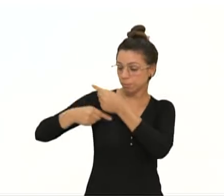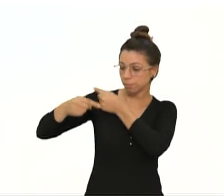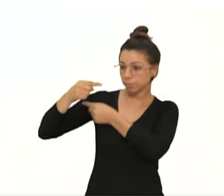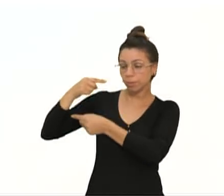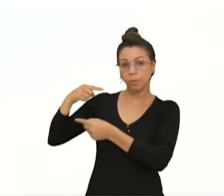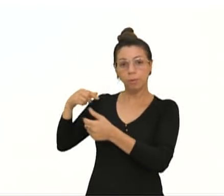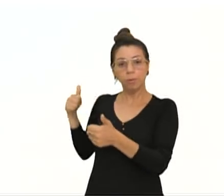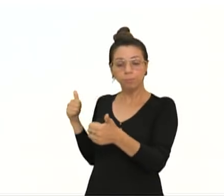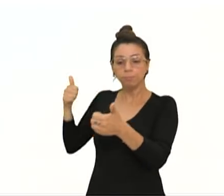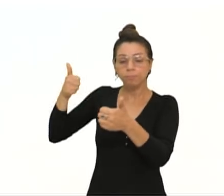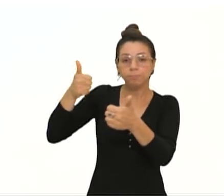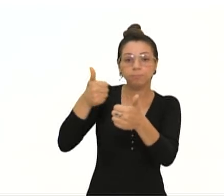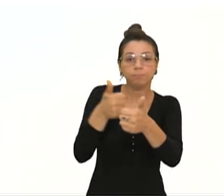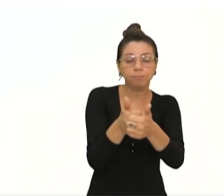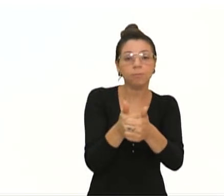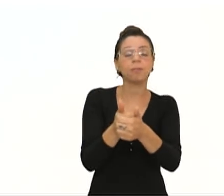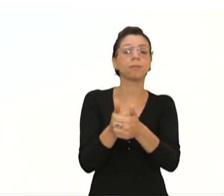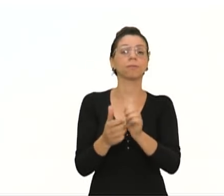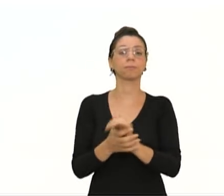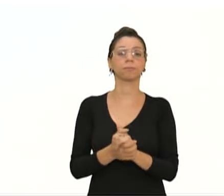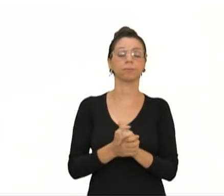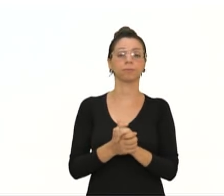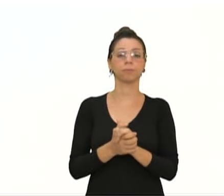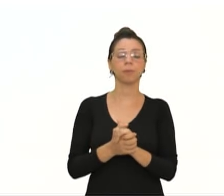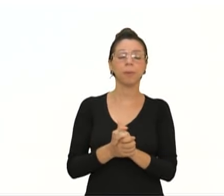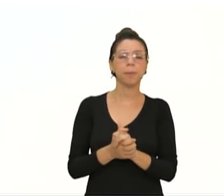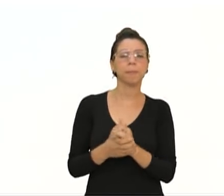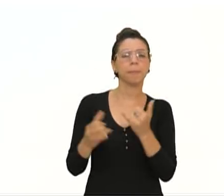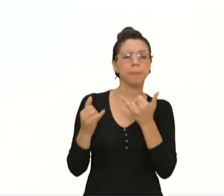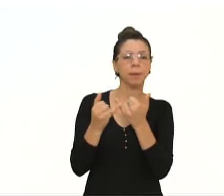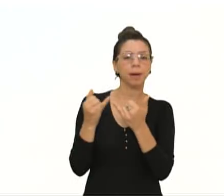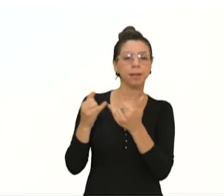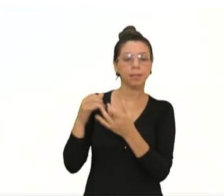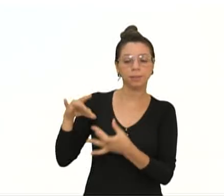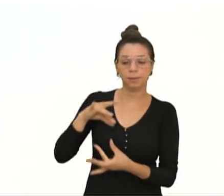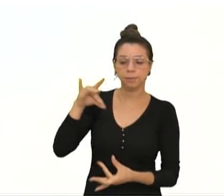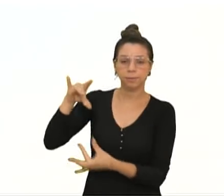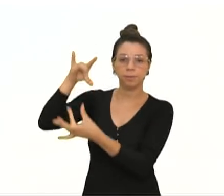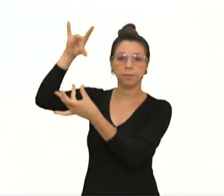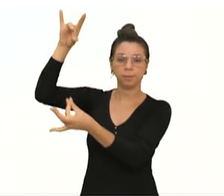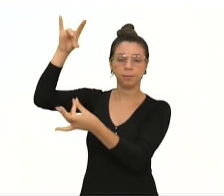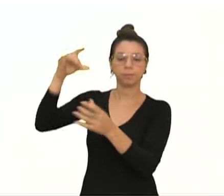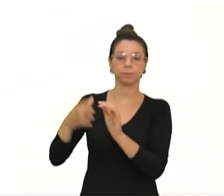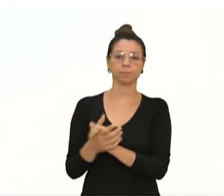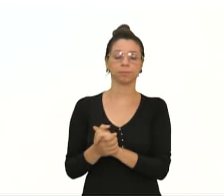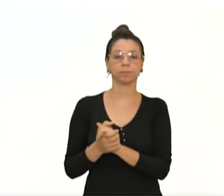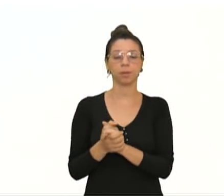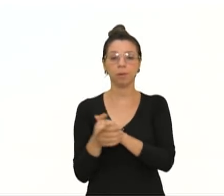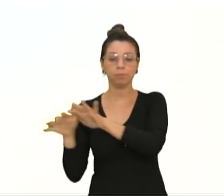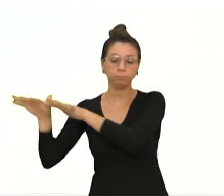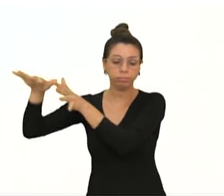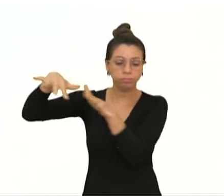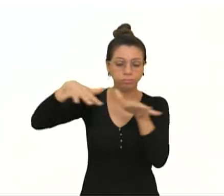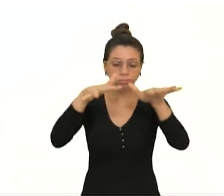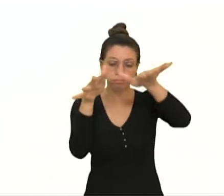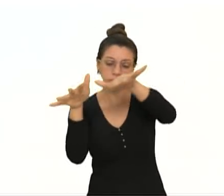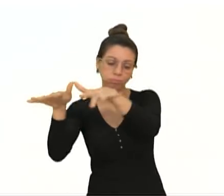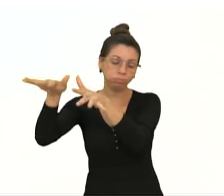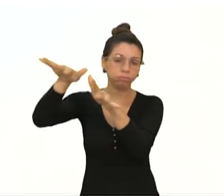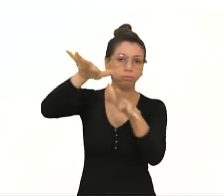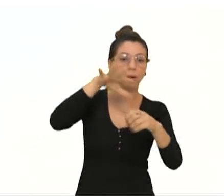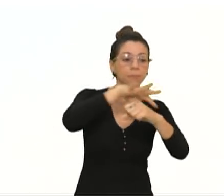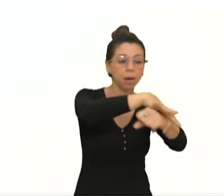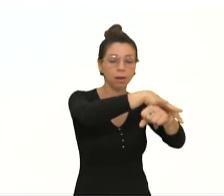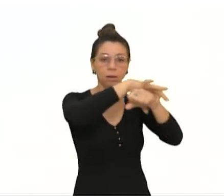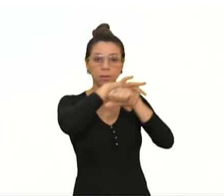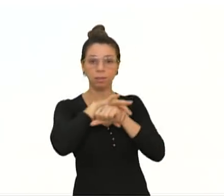tribo, torna-se uma espécie de espírito vivendo num mundo à parte ou pairando sobre o lar para garantir que